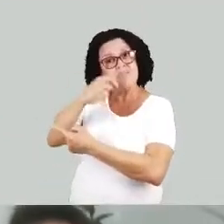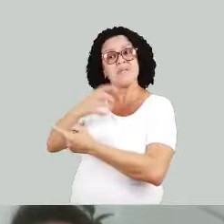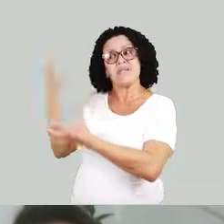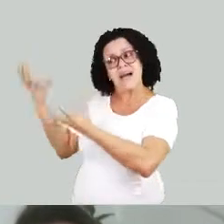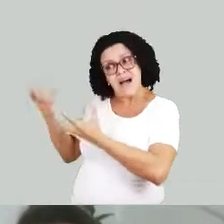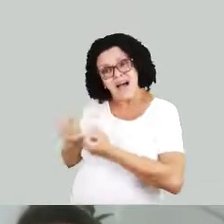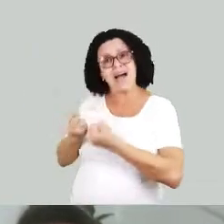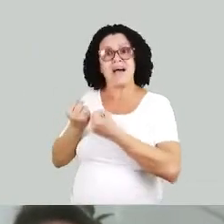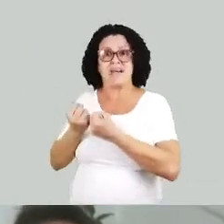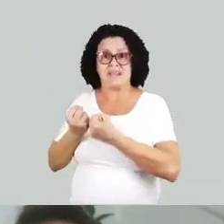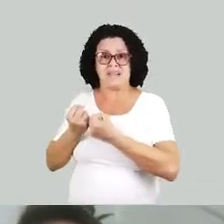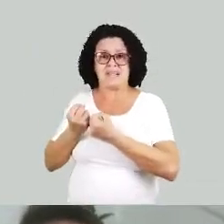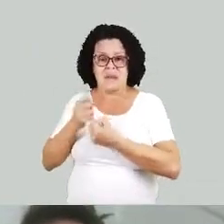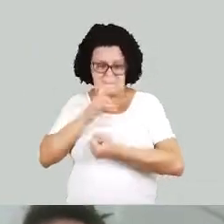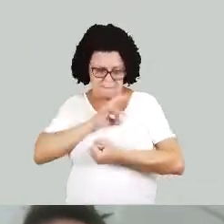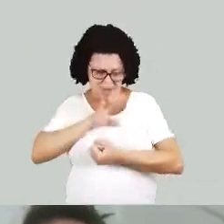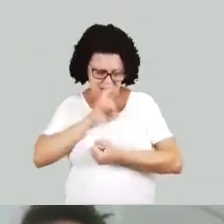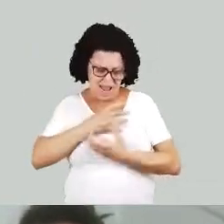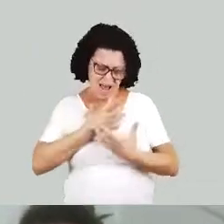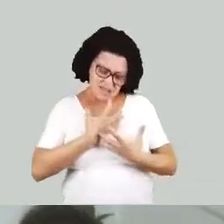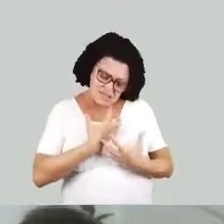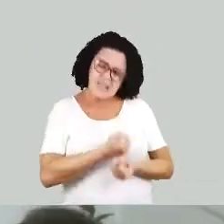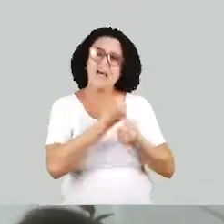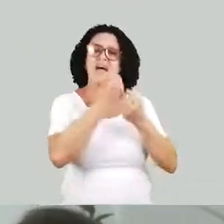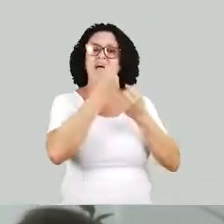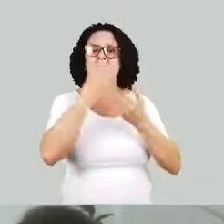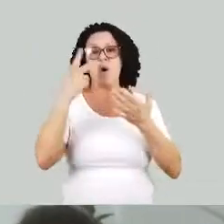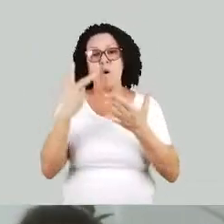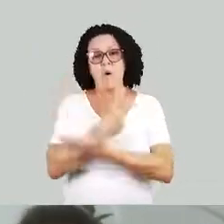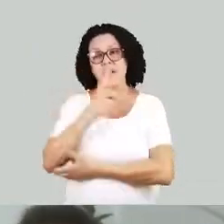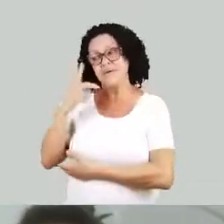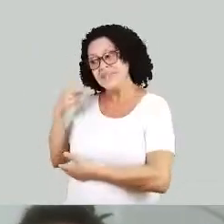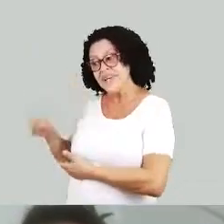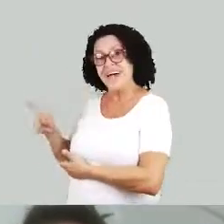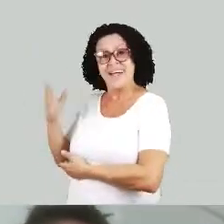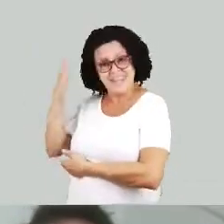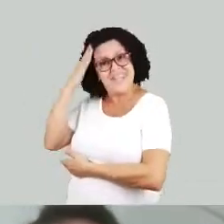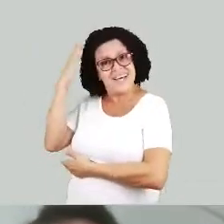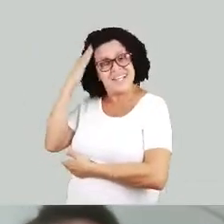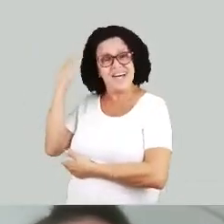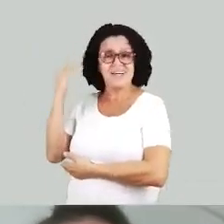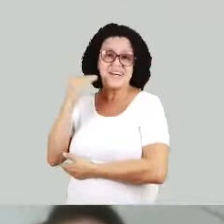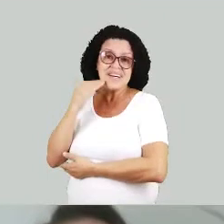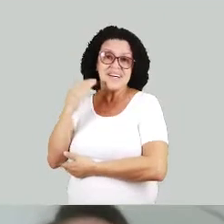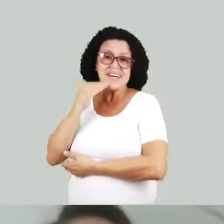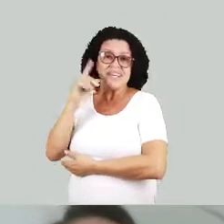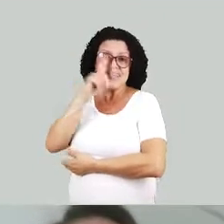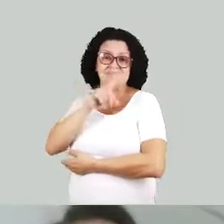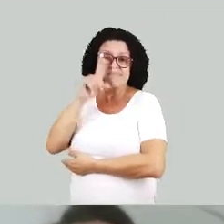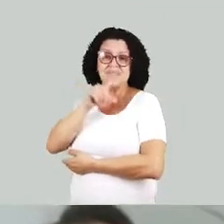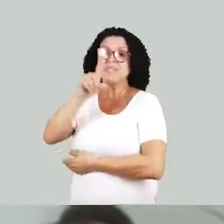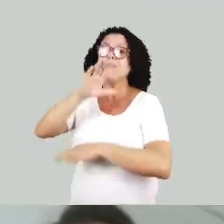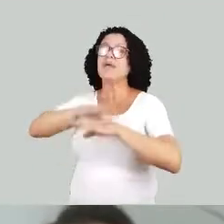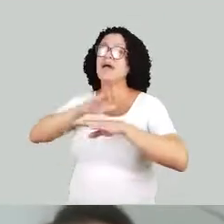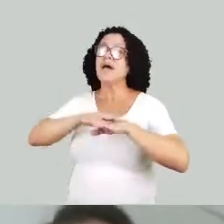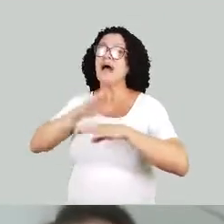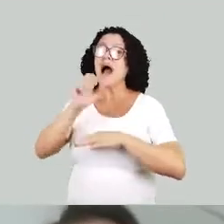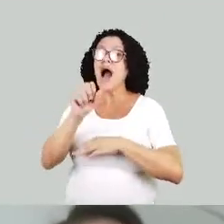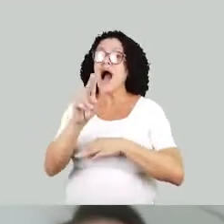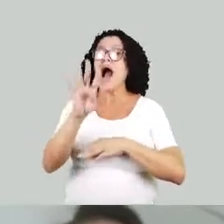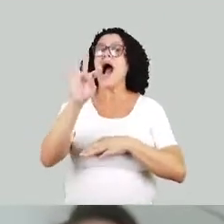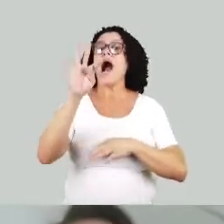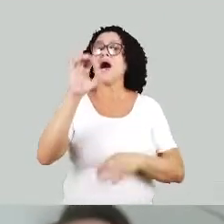acolher os nossos erros e aceitar os erros dos outros. Então é preciso um